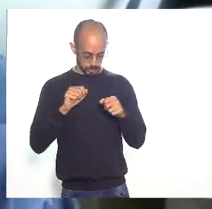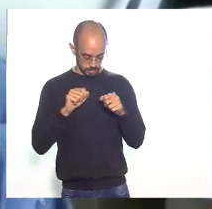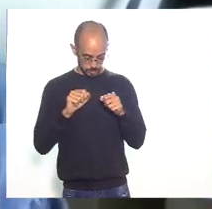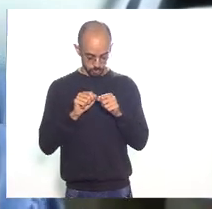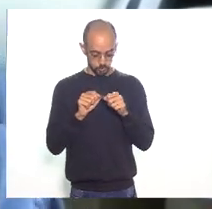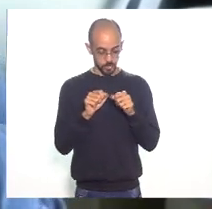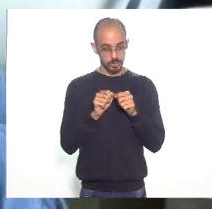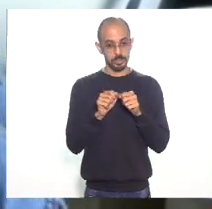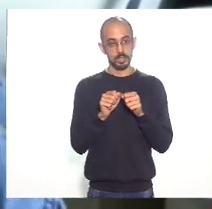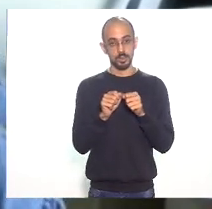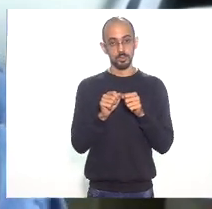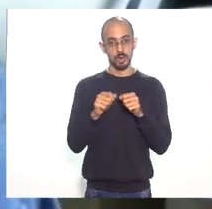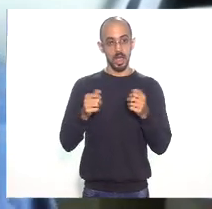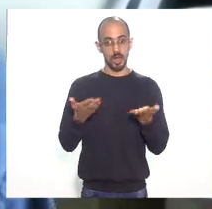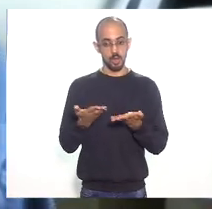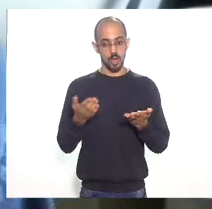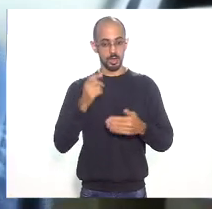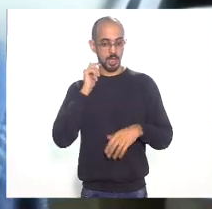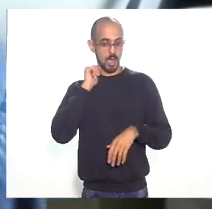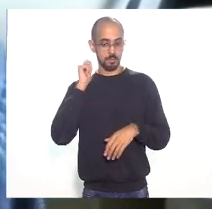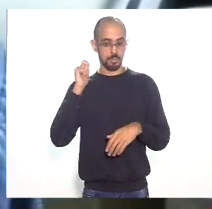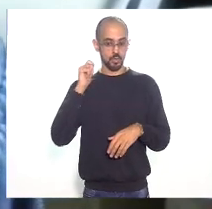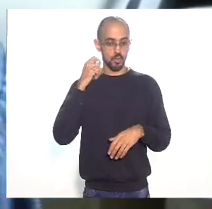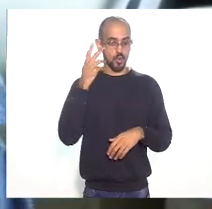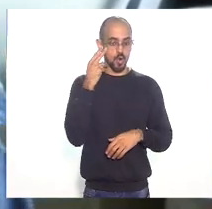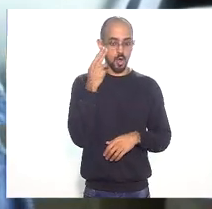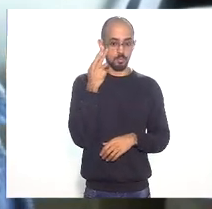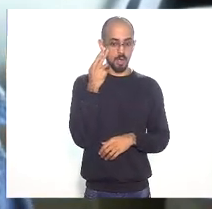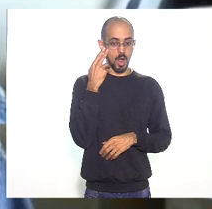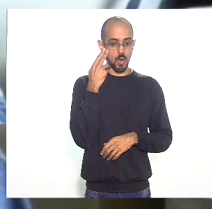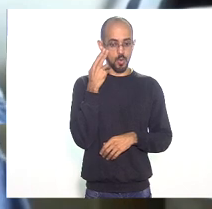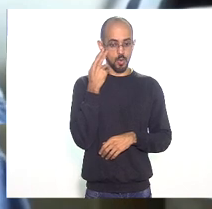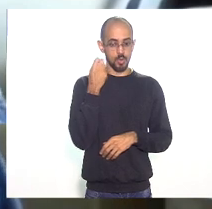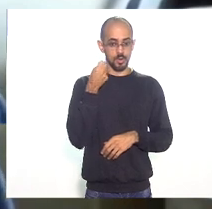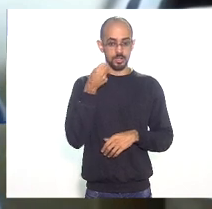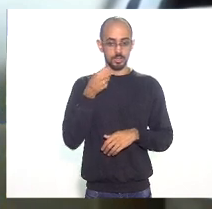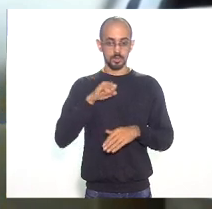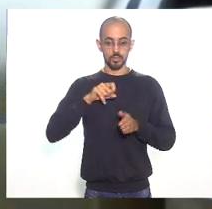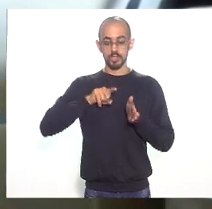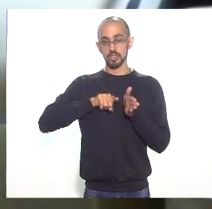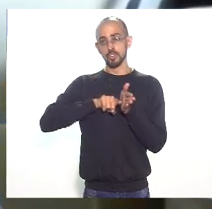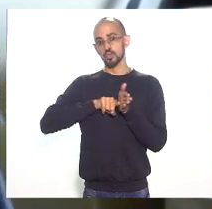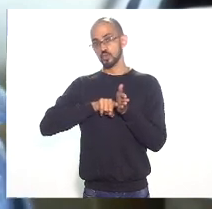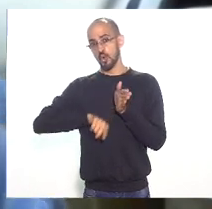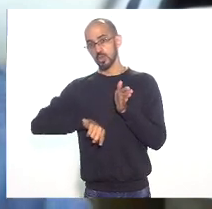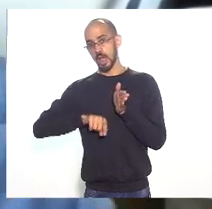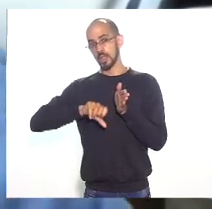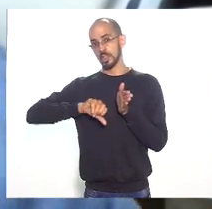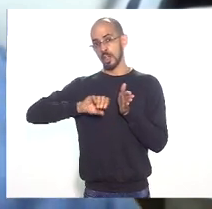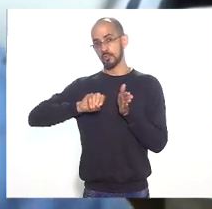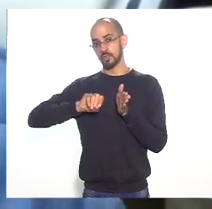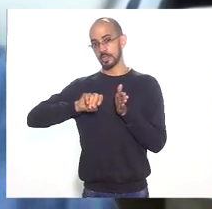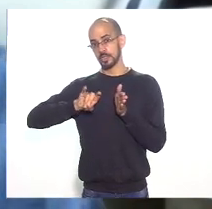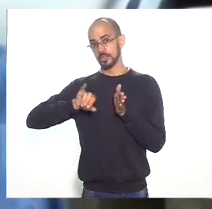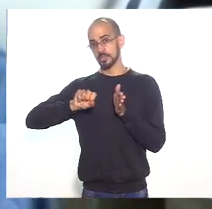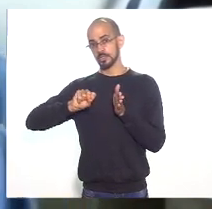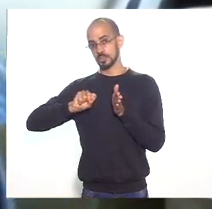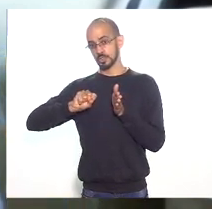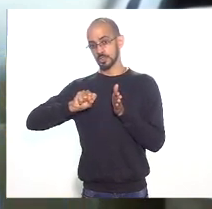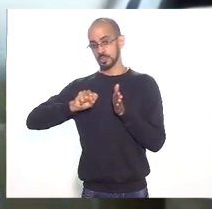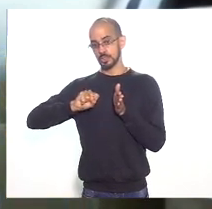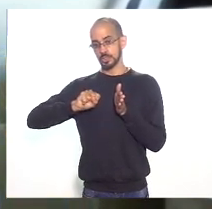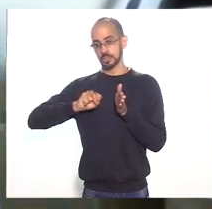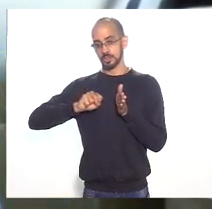médio. Chega em abril. O usual, se você descontar o nonagesimal, dezembro, novembro, outubro,